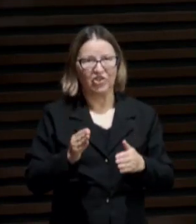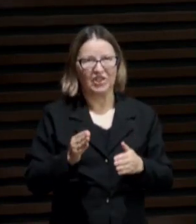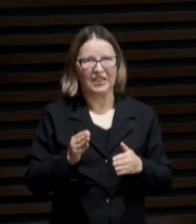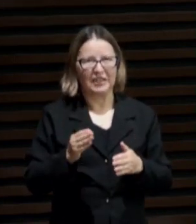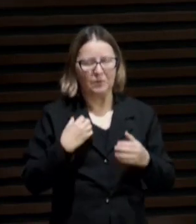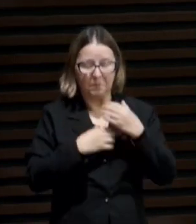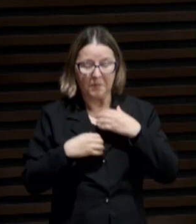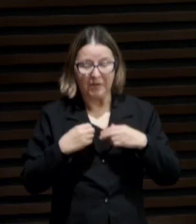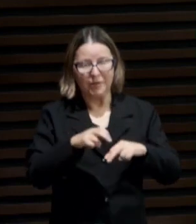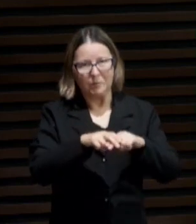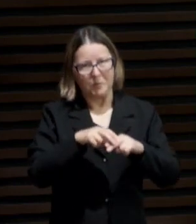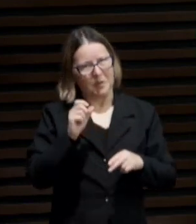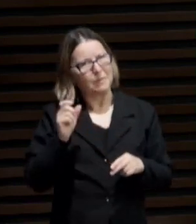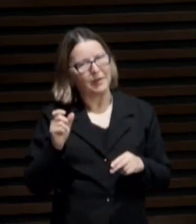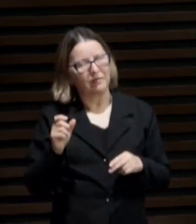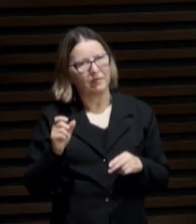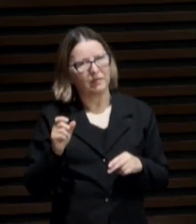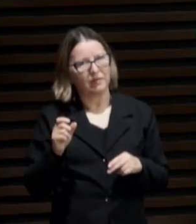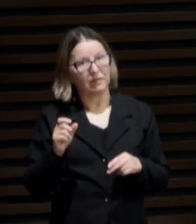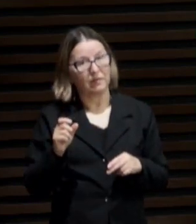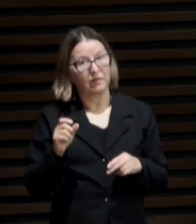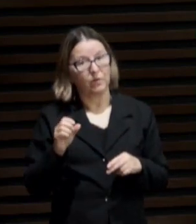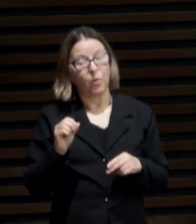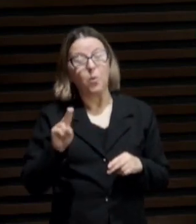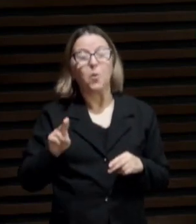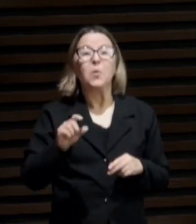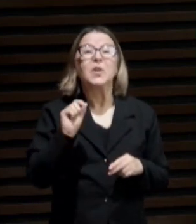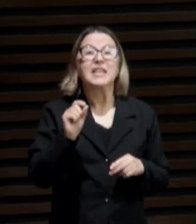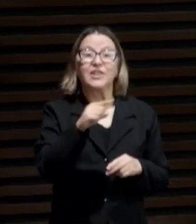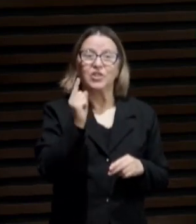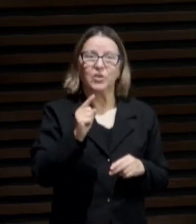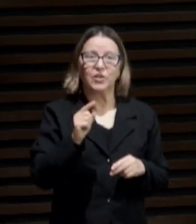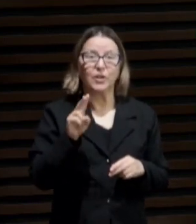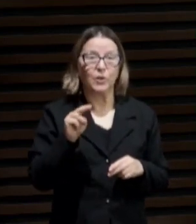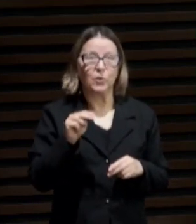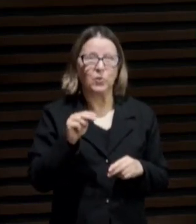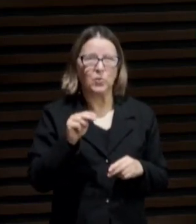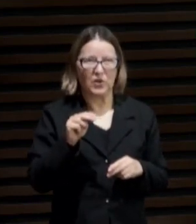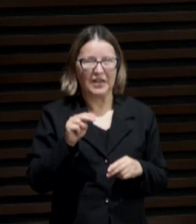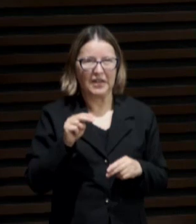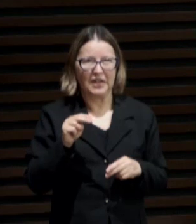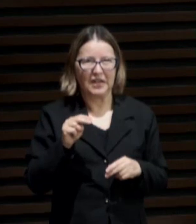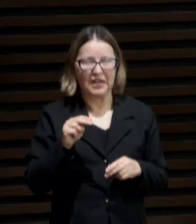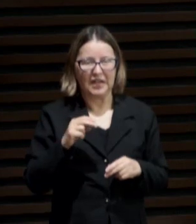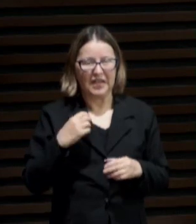nós nunca feriu alguém por meio delas? Depois que o homem caiu no pecado,